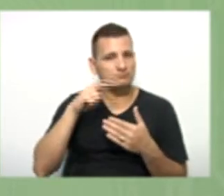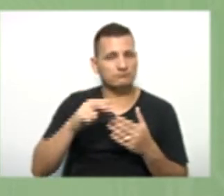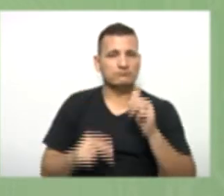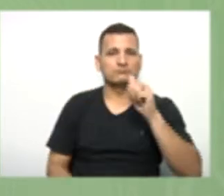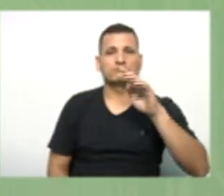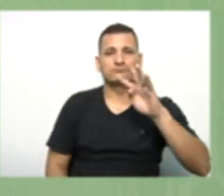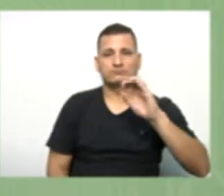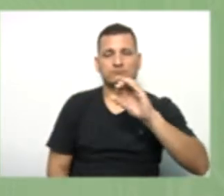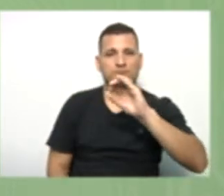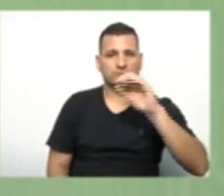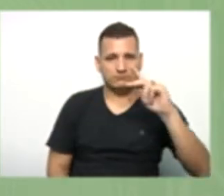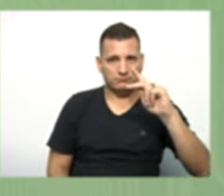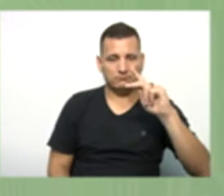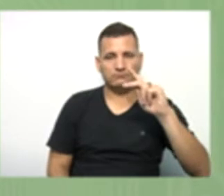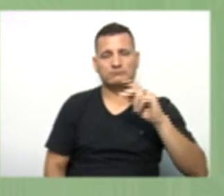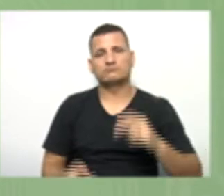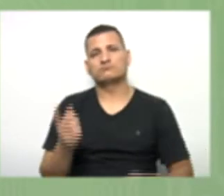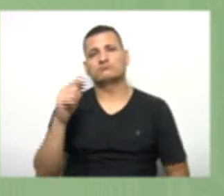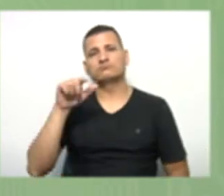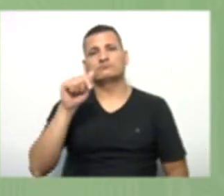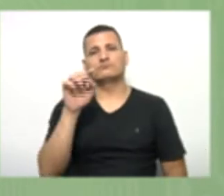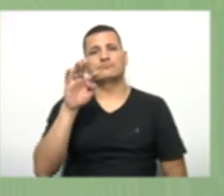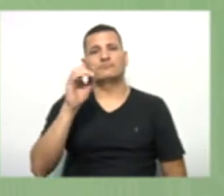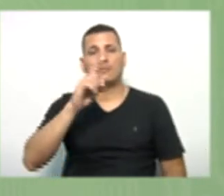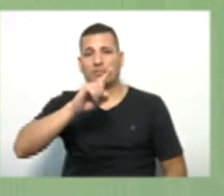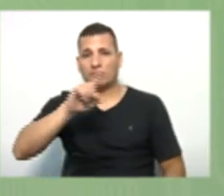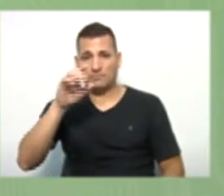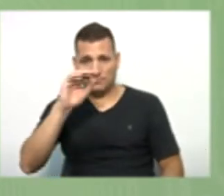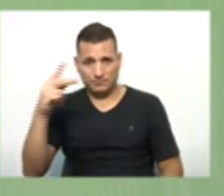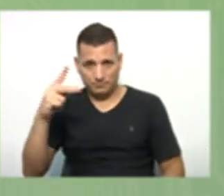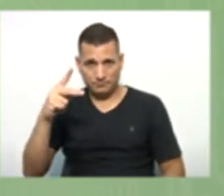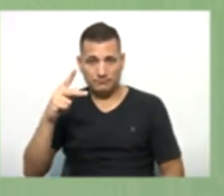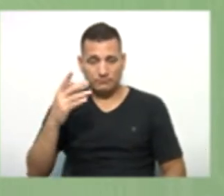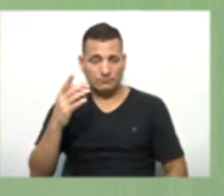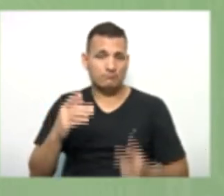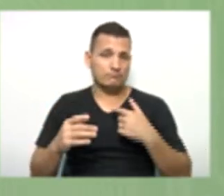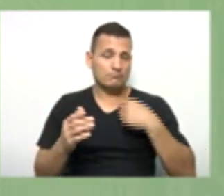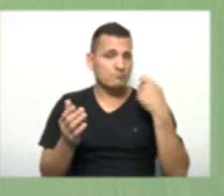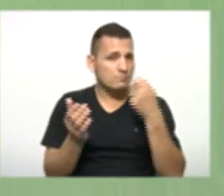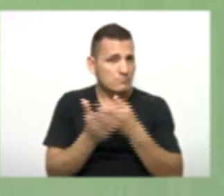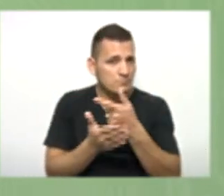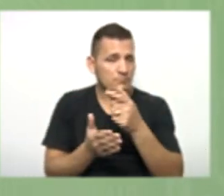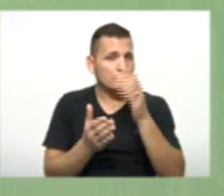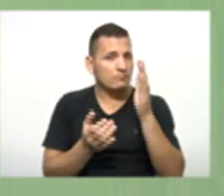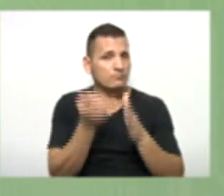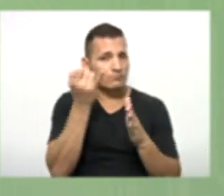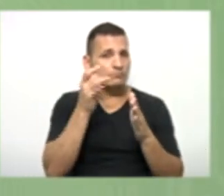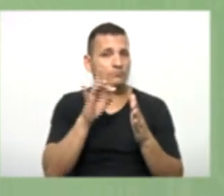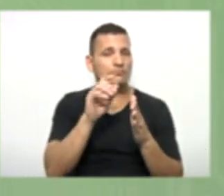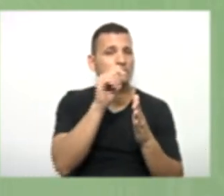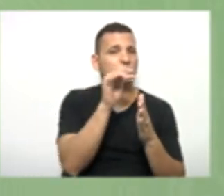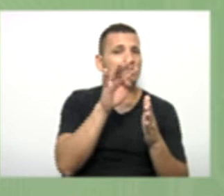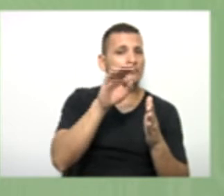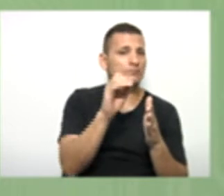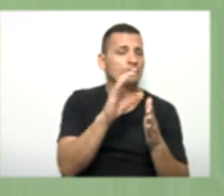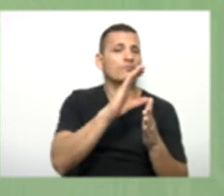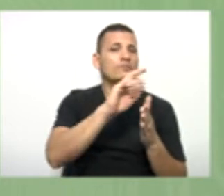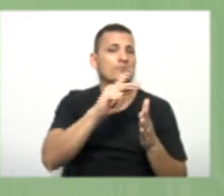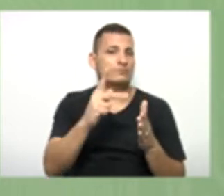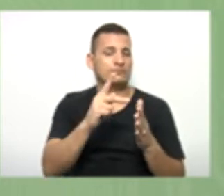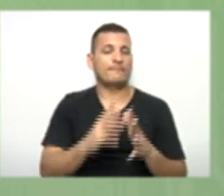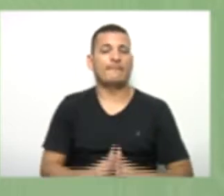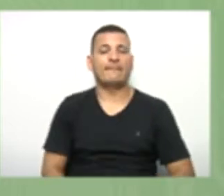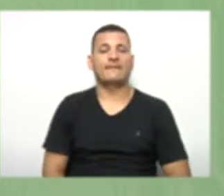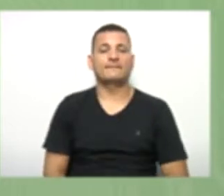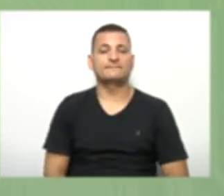não cooperativos. Eu só vou pagar juros dos atos cooperativos.